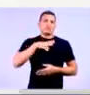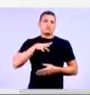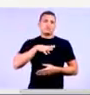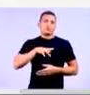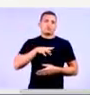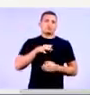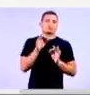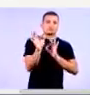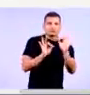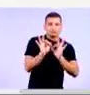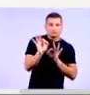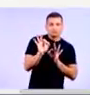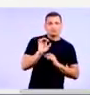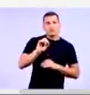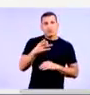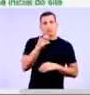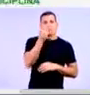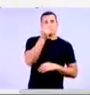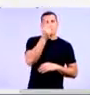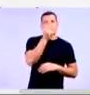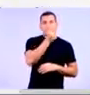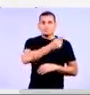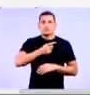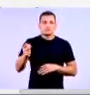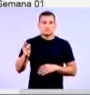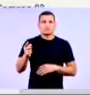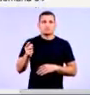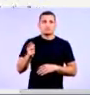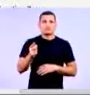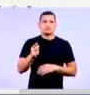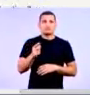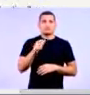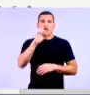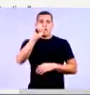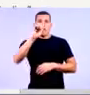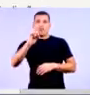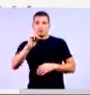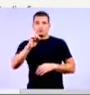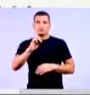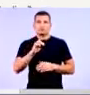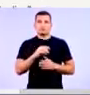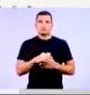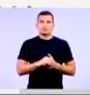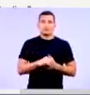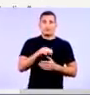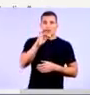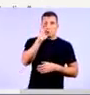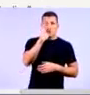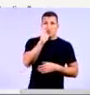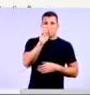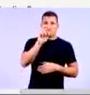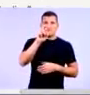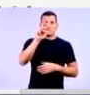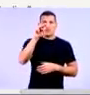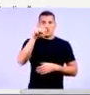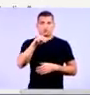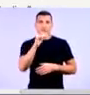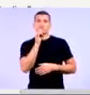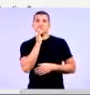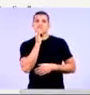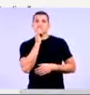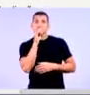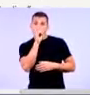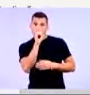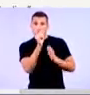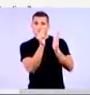instrumental ou de ambientação para EAD. O fórum que nós temos de exemplo aqui é esse daqui, novo